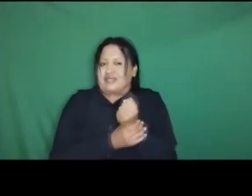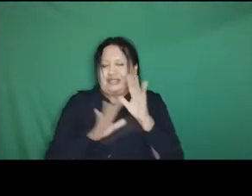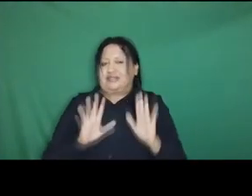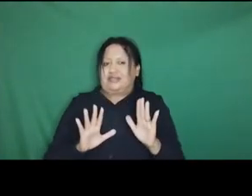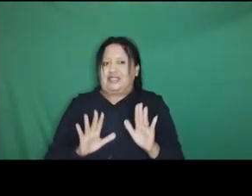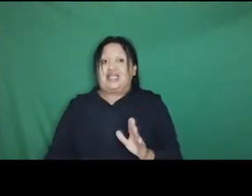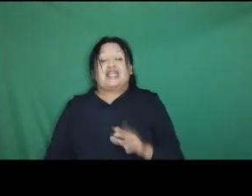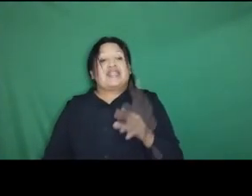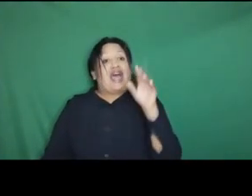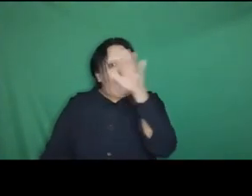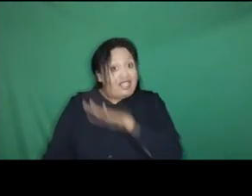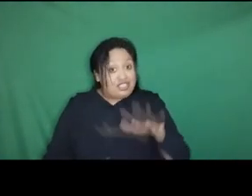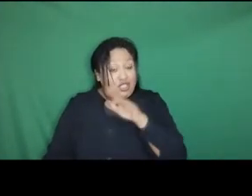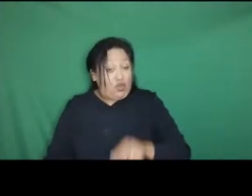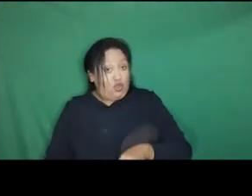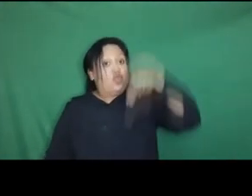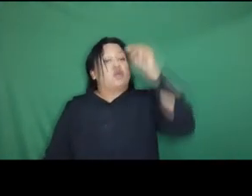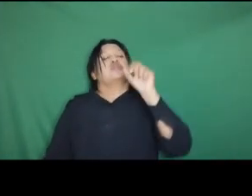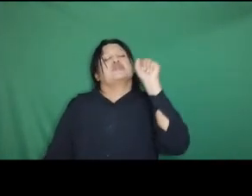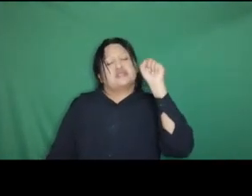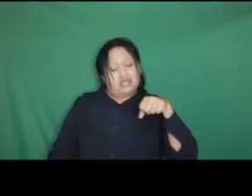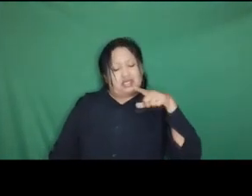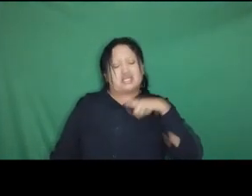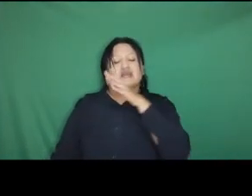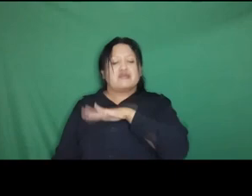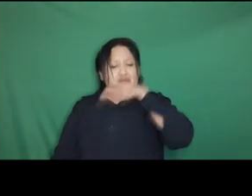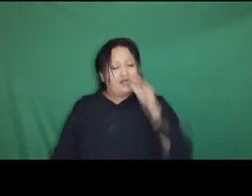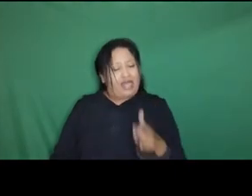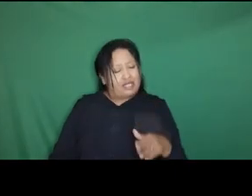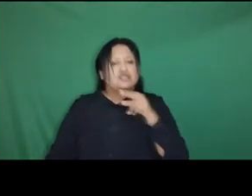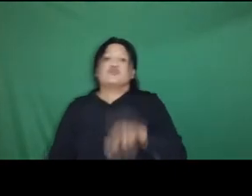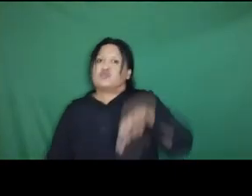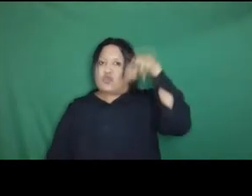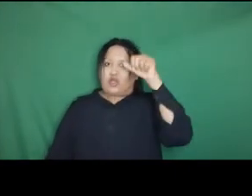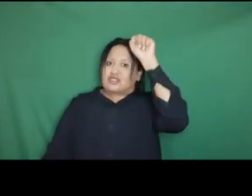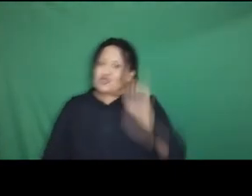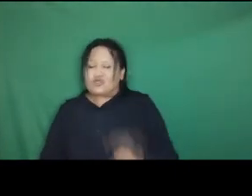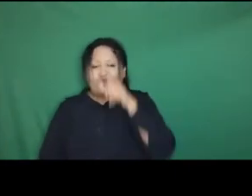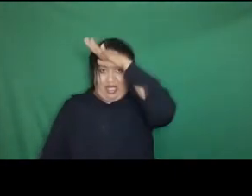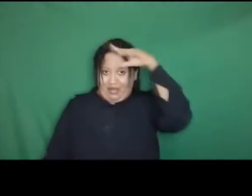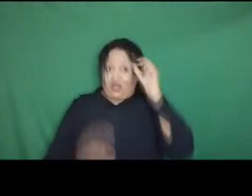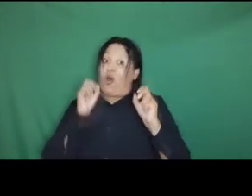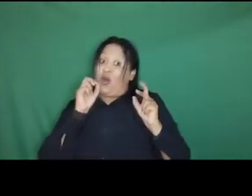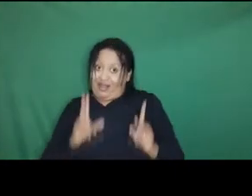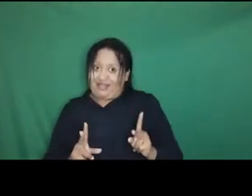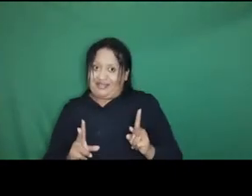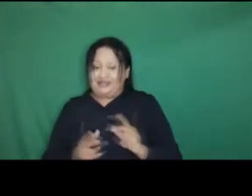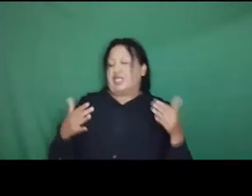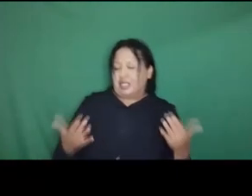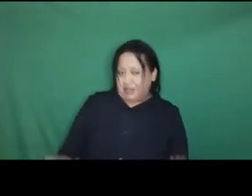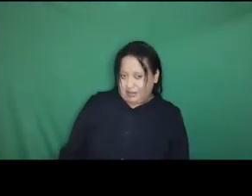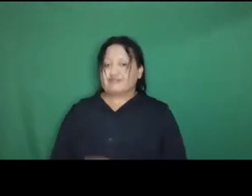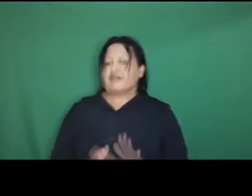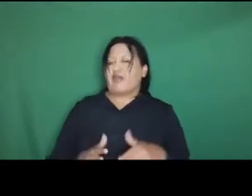e na região norte existe sim Planalto os planaltos do norte e do Sul da Amazônia ok pessoal